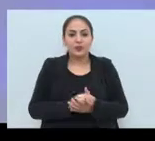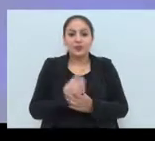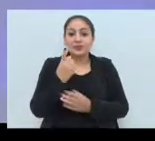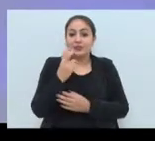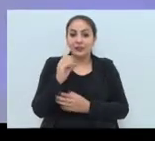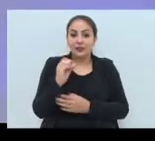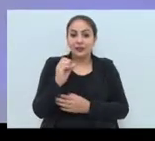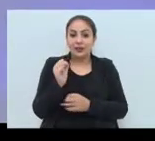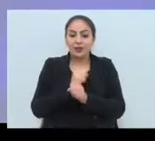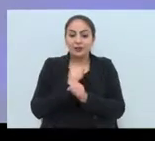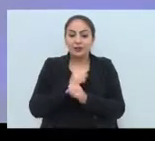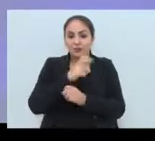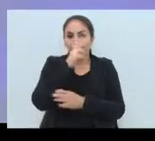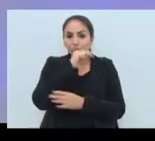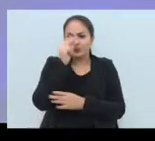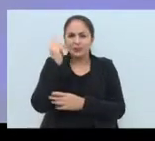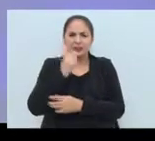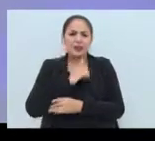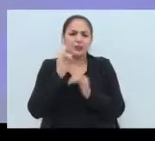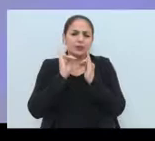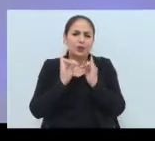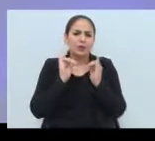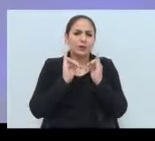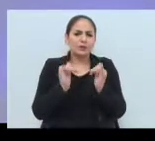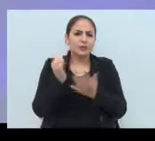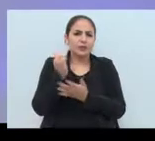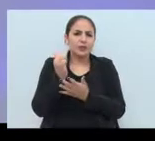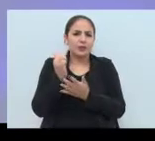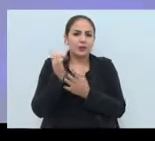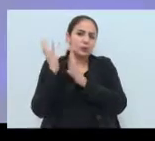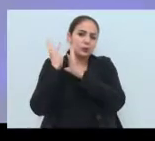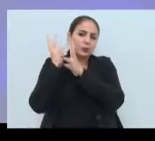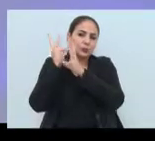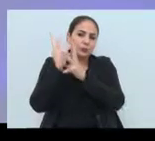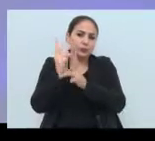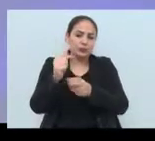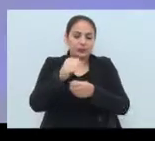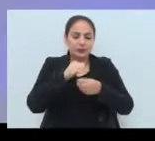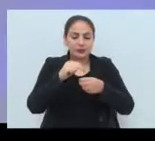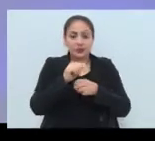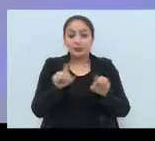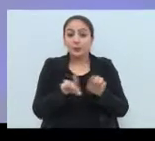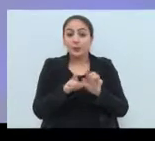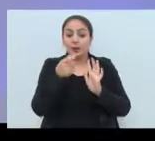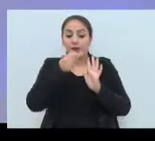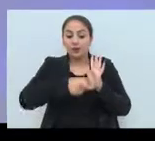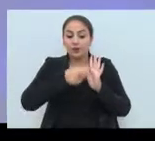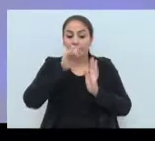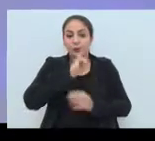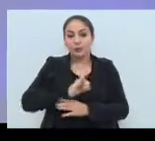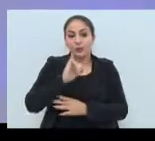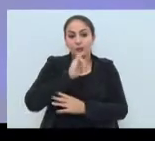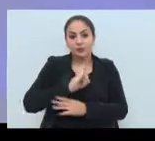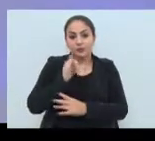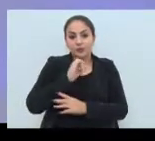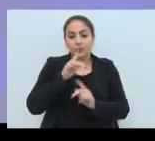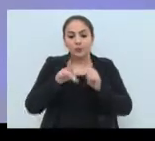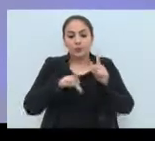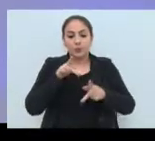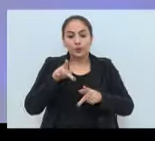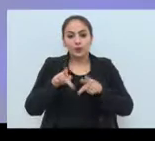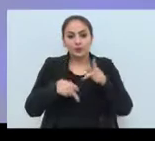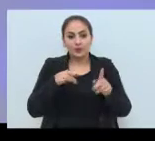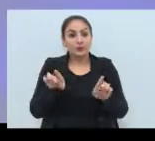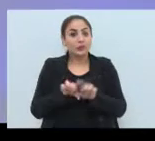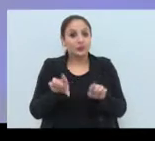município, ele contém informações históricas da cidade, além de dados importantes para a população e também para turistas,